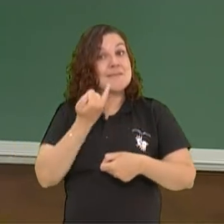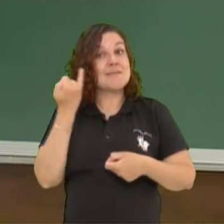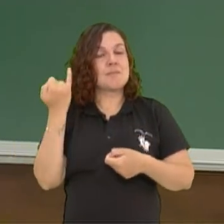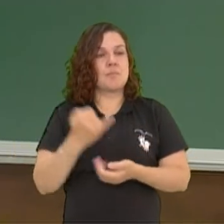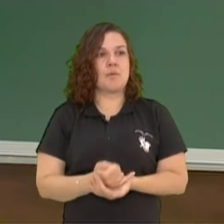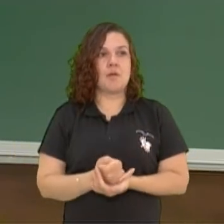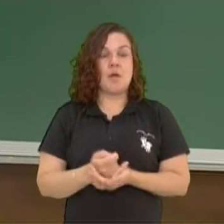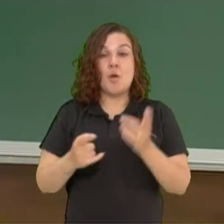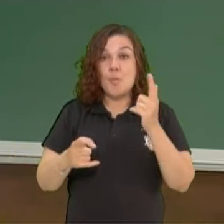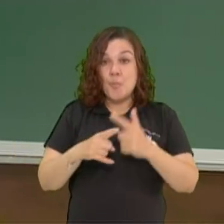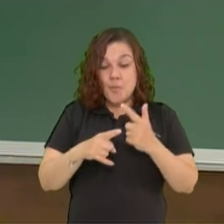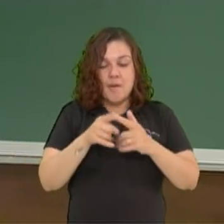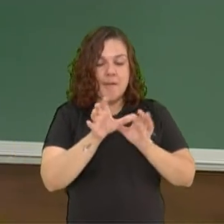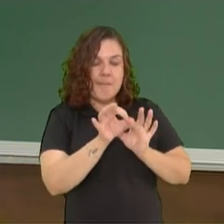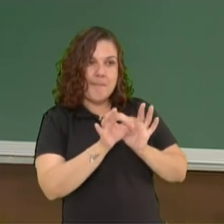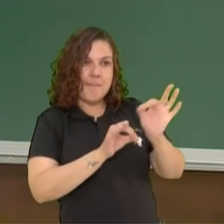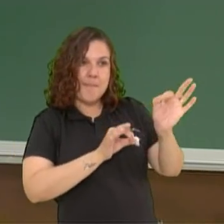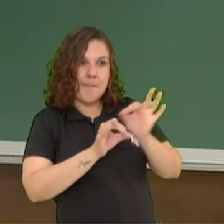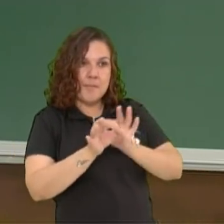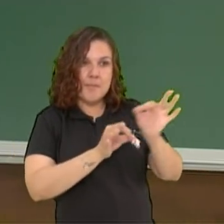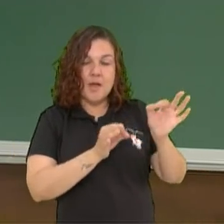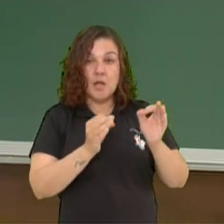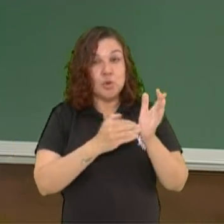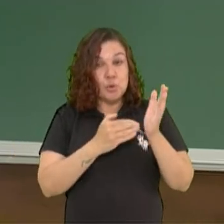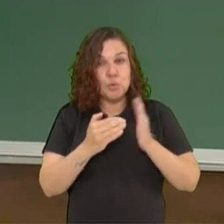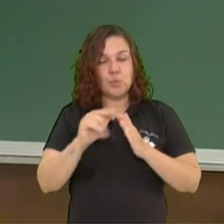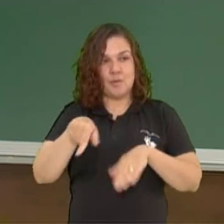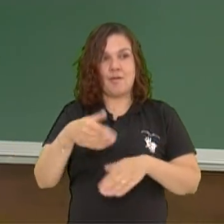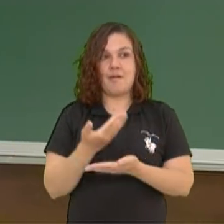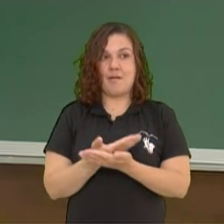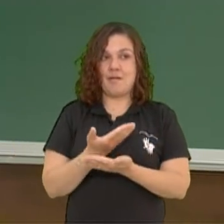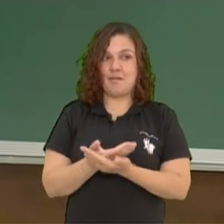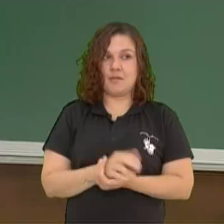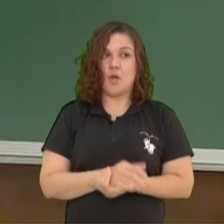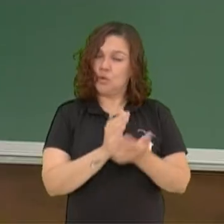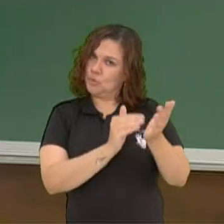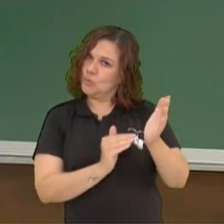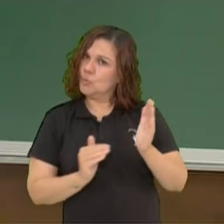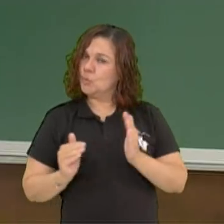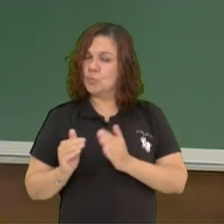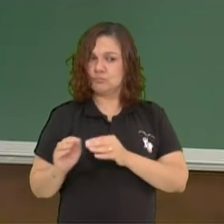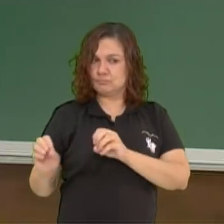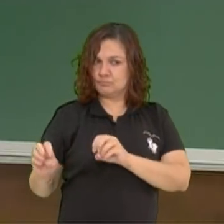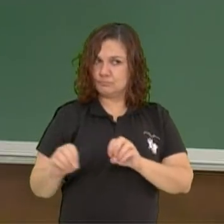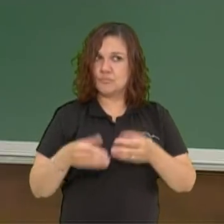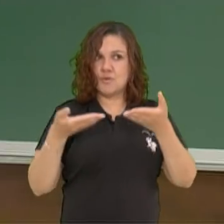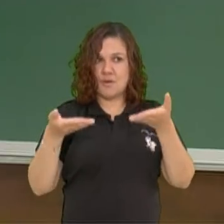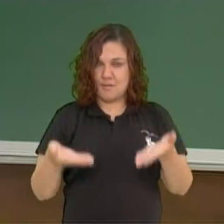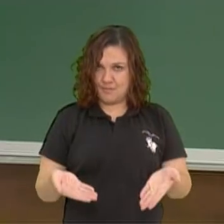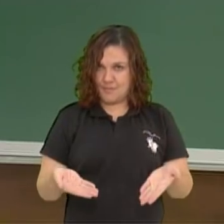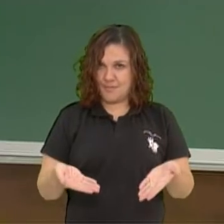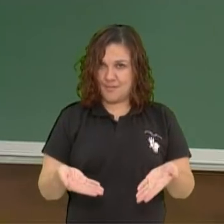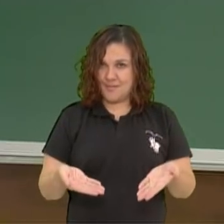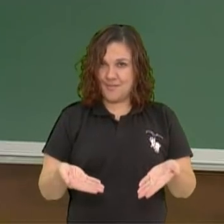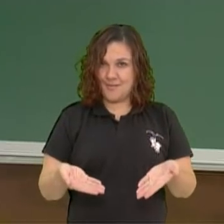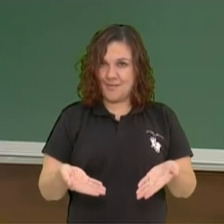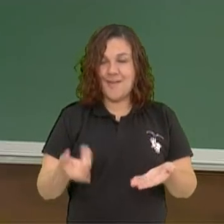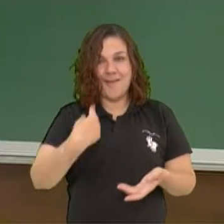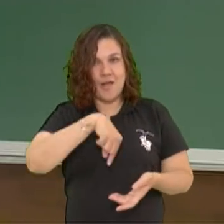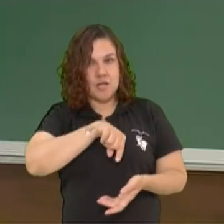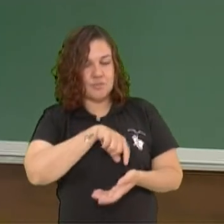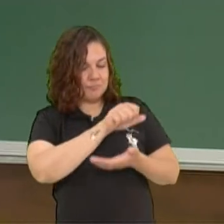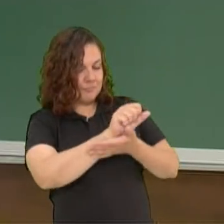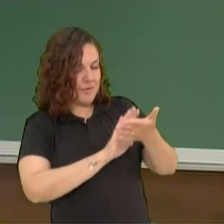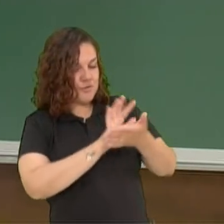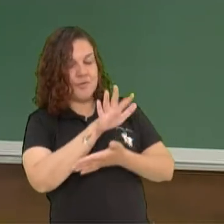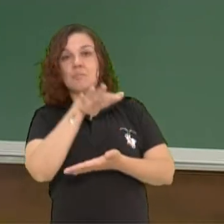são preparadas todas com base nas nossas aulas, tá? Tudo que é passado aqui, a gente coloca lá nos exercícios